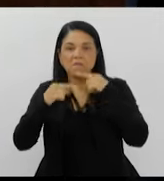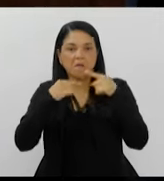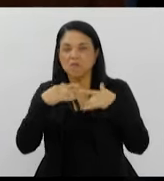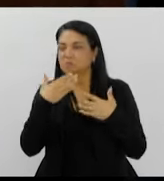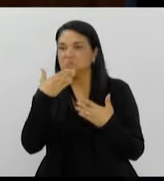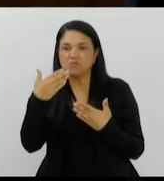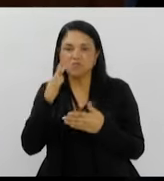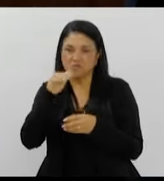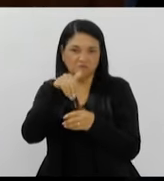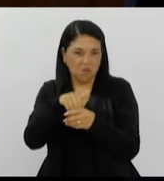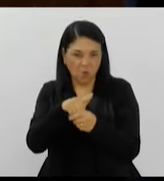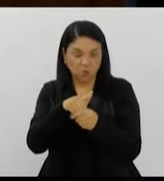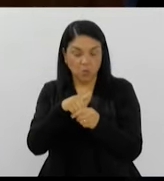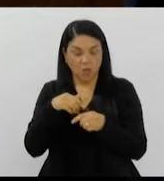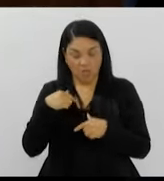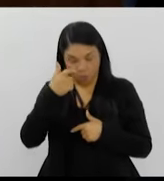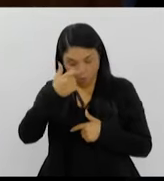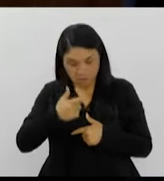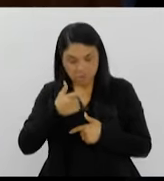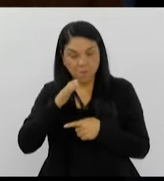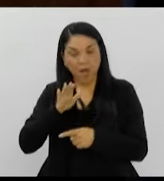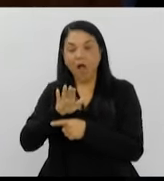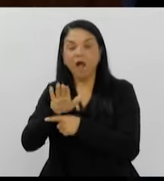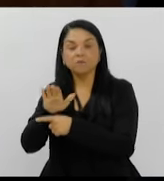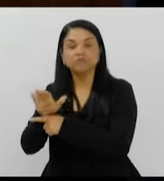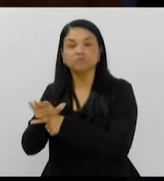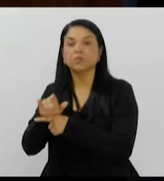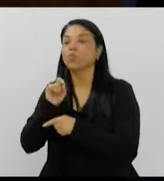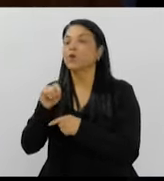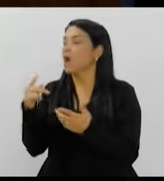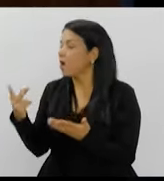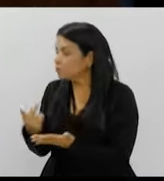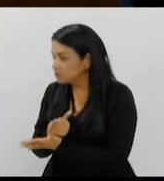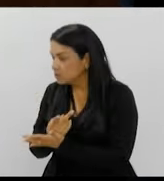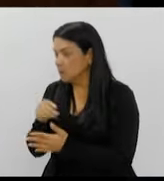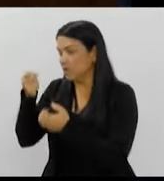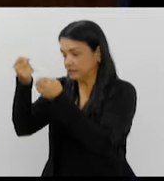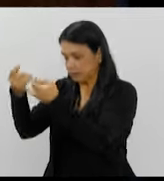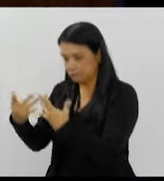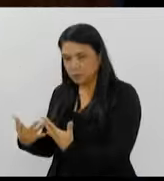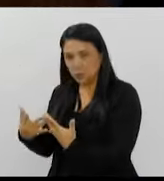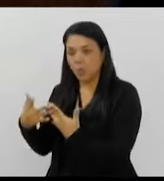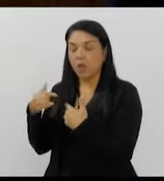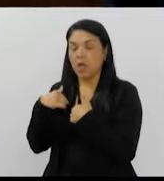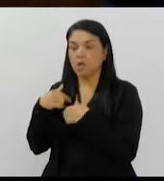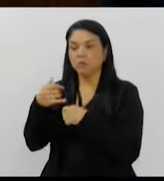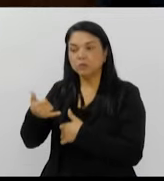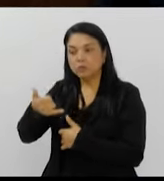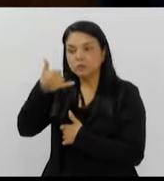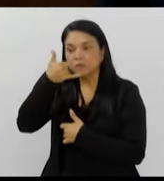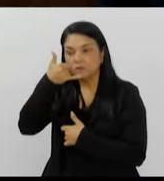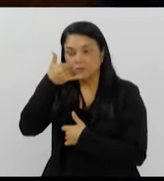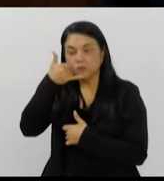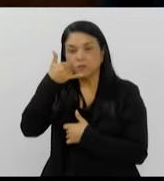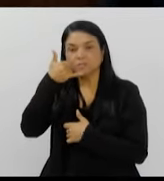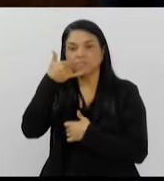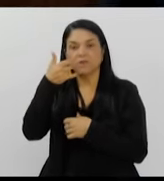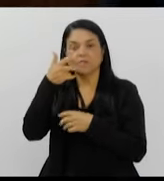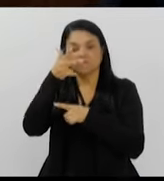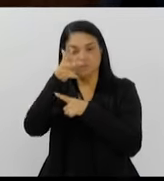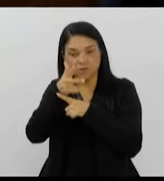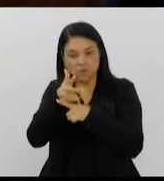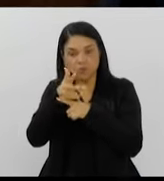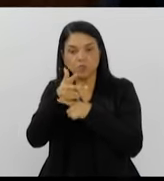vocês eu tô aqui para Colaborar o que que aconteceu e eles me explicaram eu peguei o telefone na hora de vídeo e liguei pro